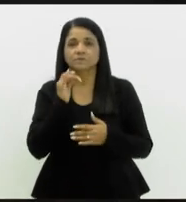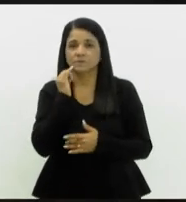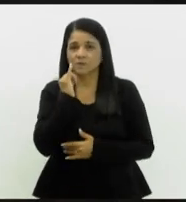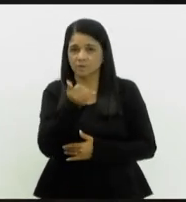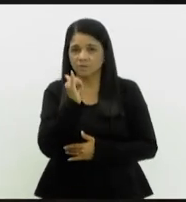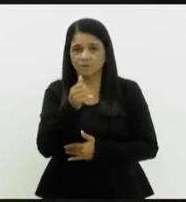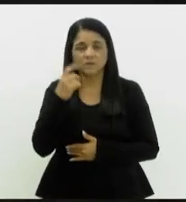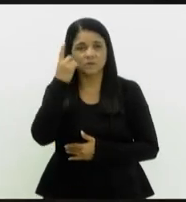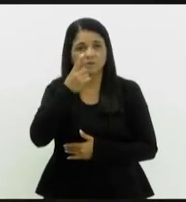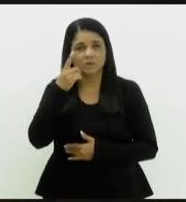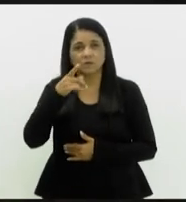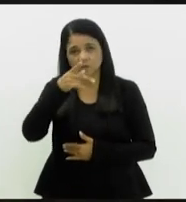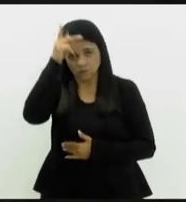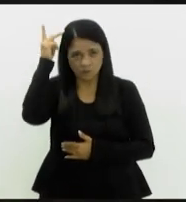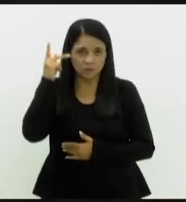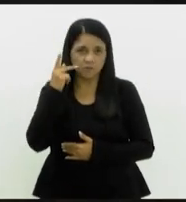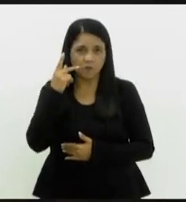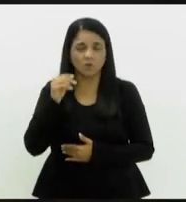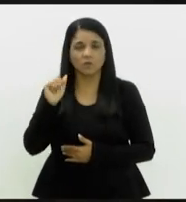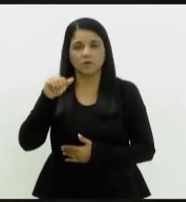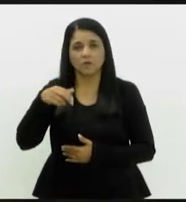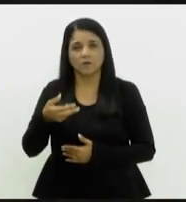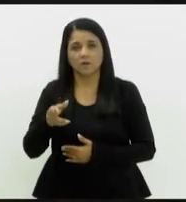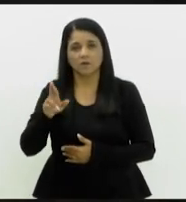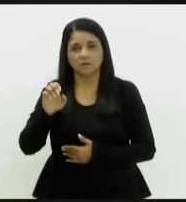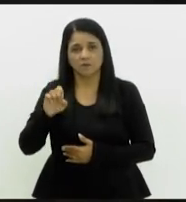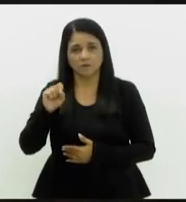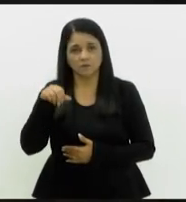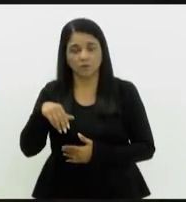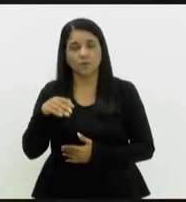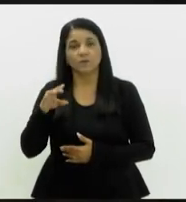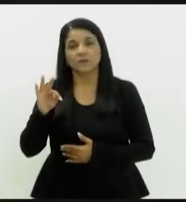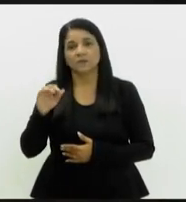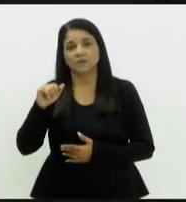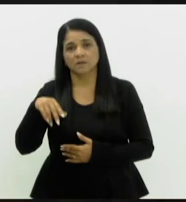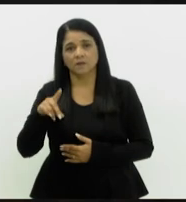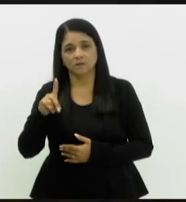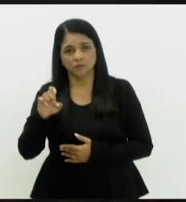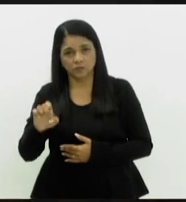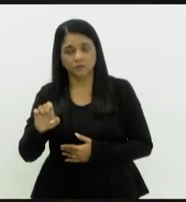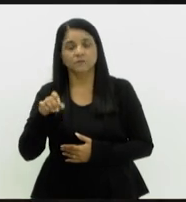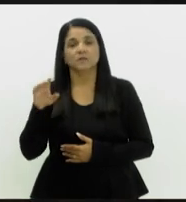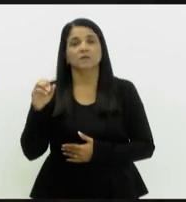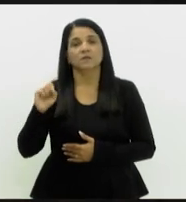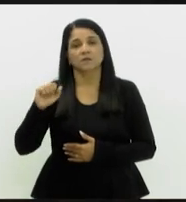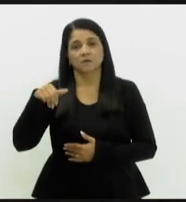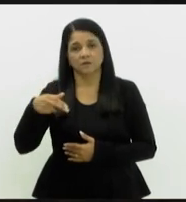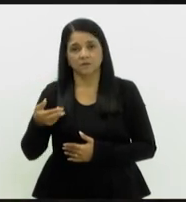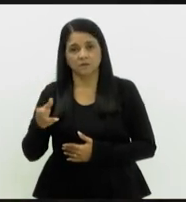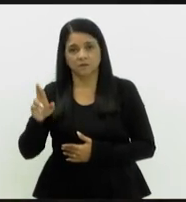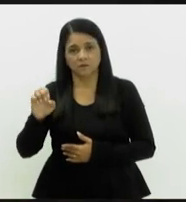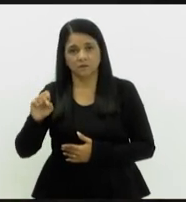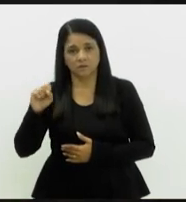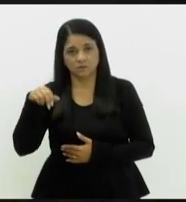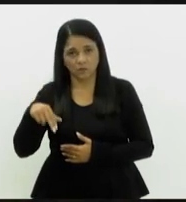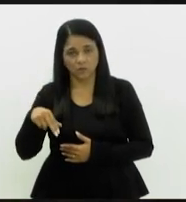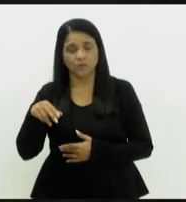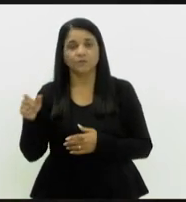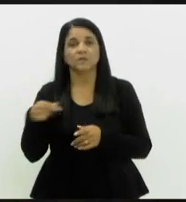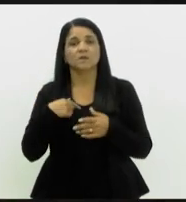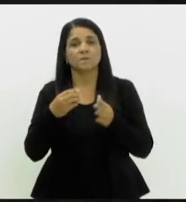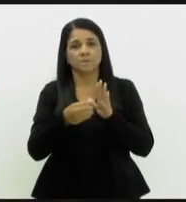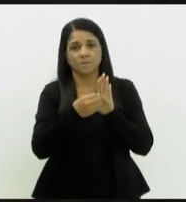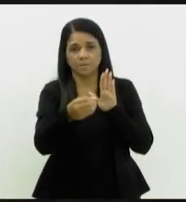Relatores, deputados Luiz Paulo, Anderson Moraes, Tande Vieira e Anderson Moraes. Pendendo de pareceres das